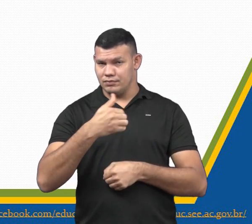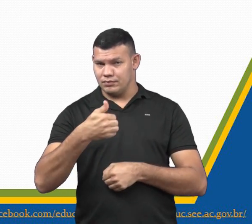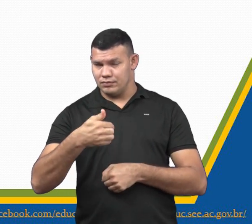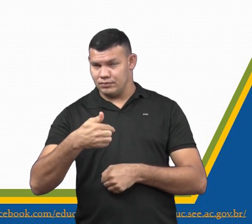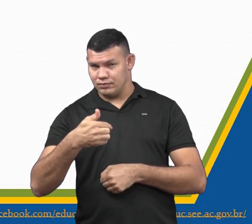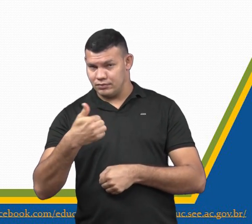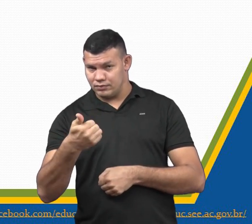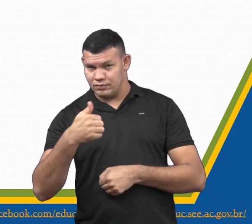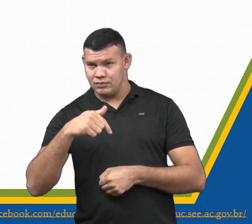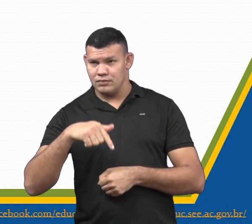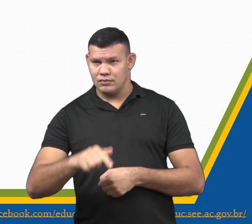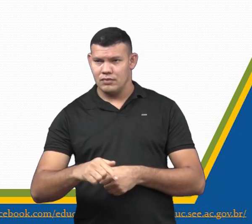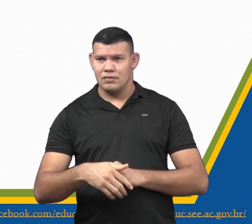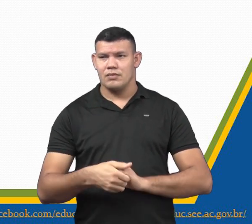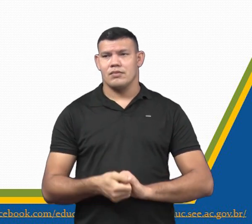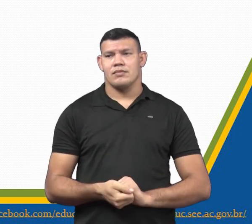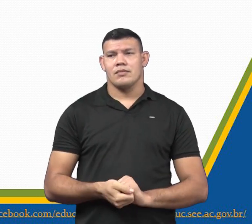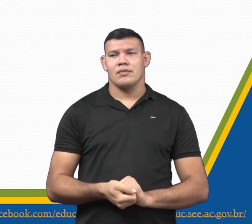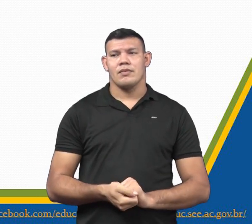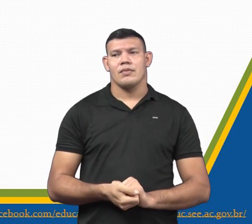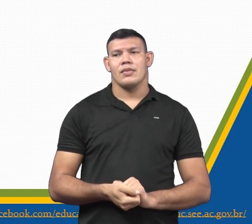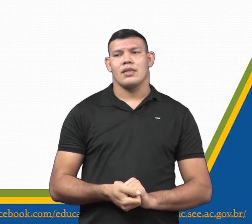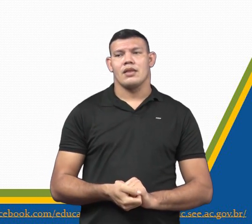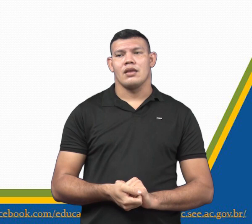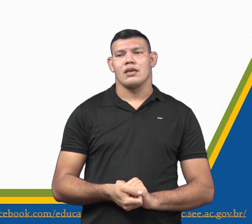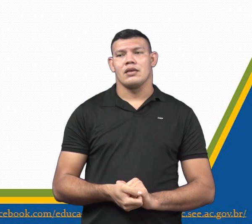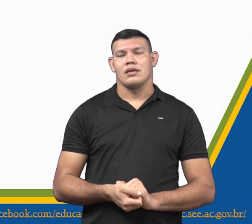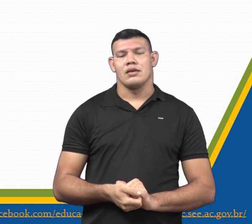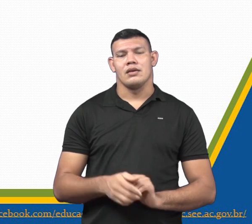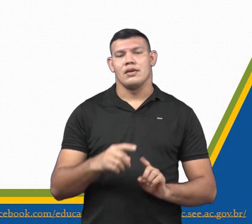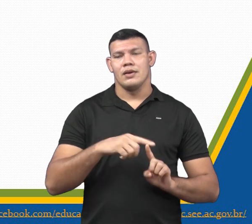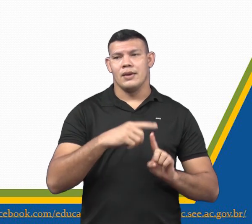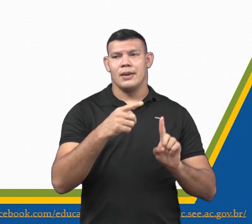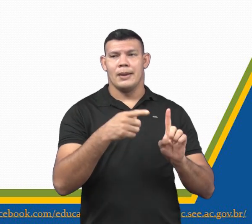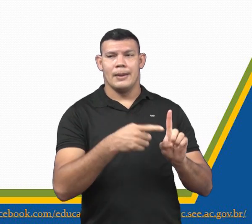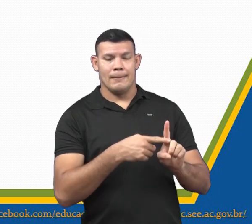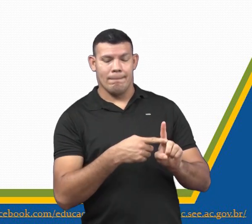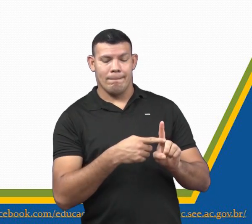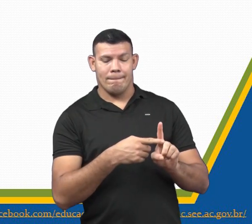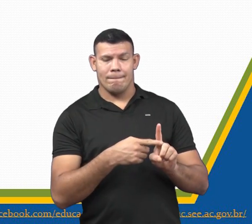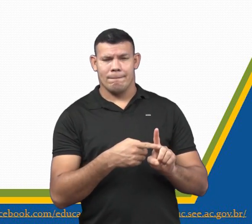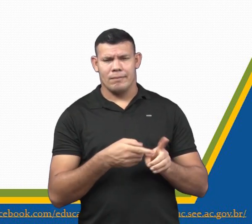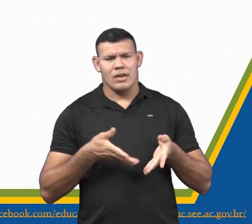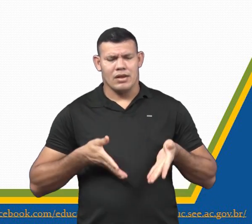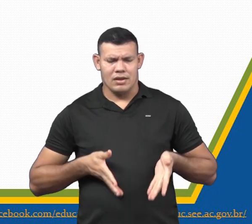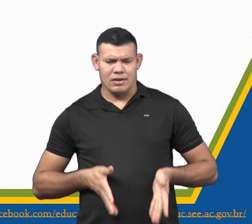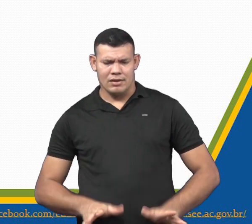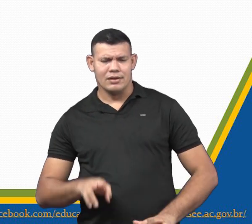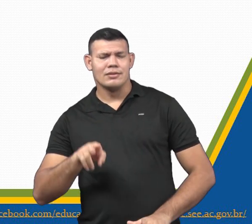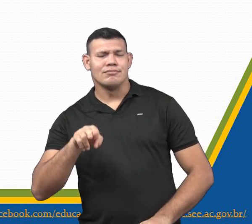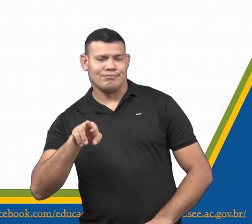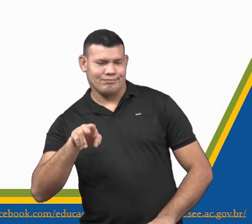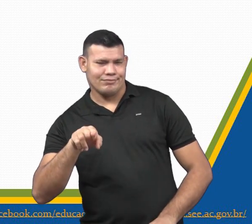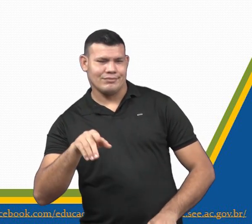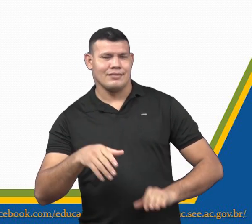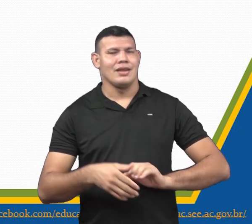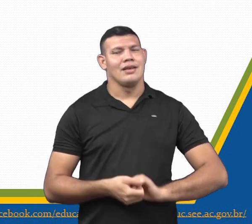2017, mostra uma foto da mãe dele, a primeira, e depois meu irmão nasceu. no ano que o irmãozinho dele